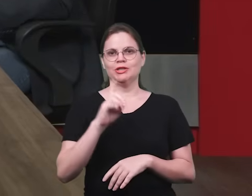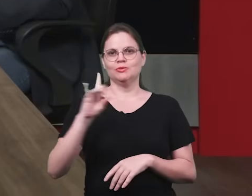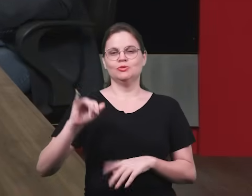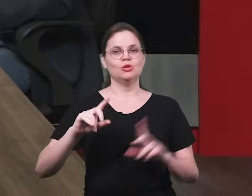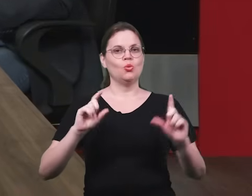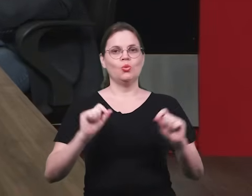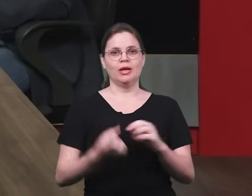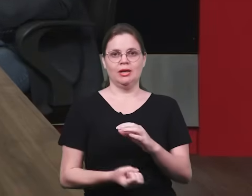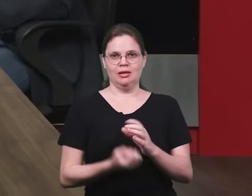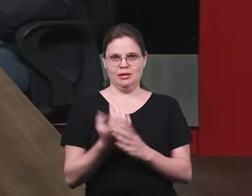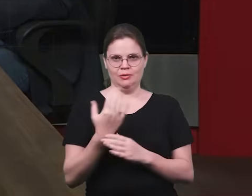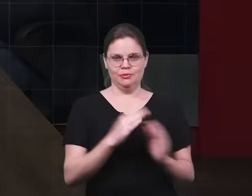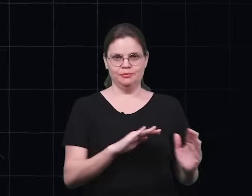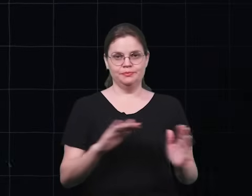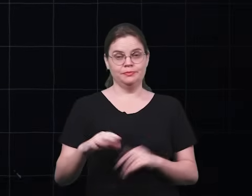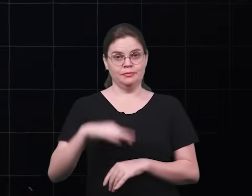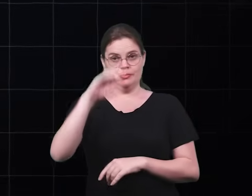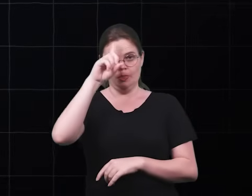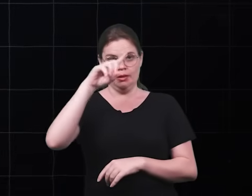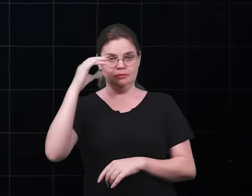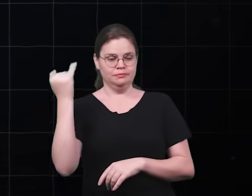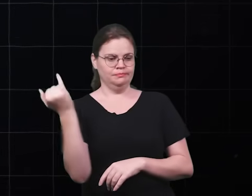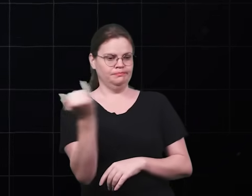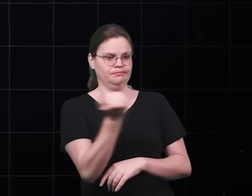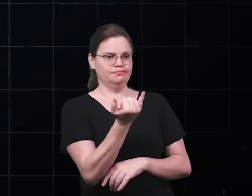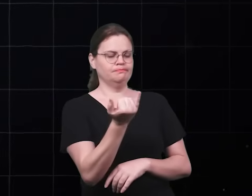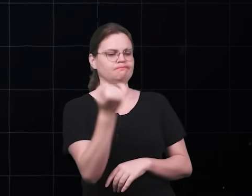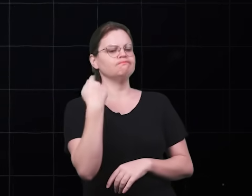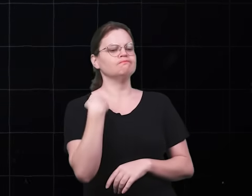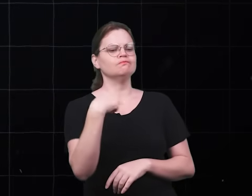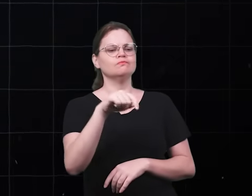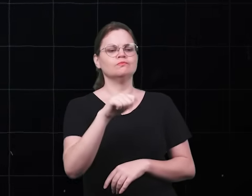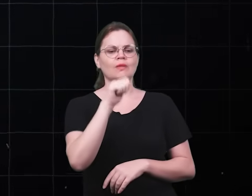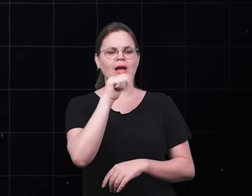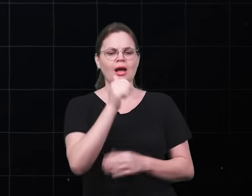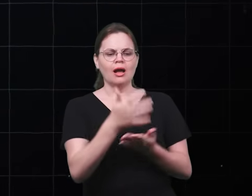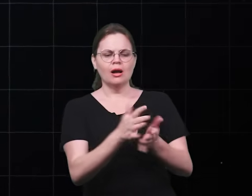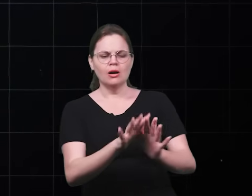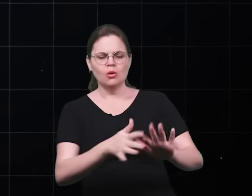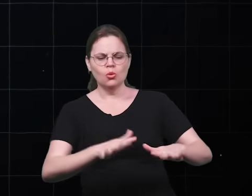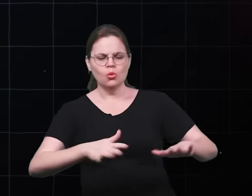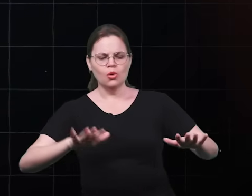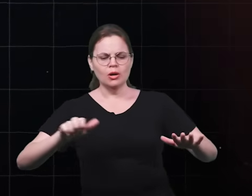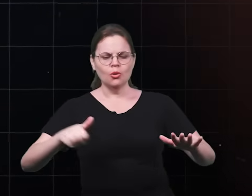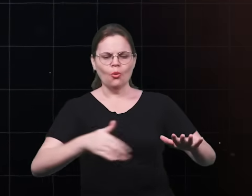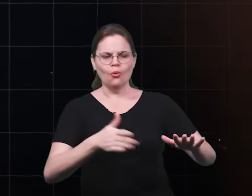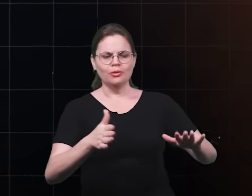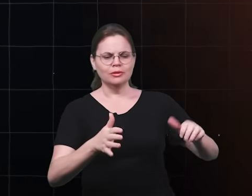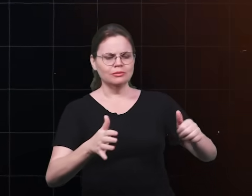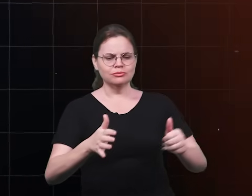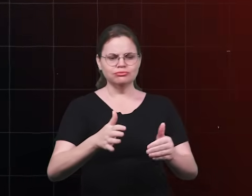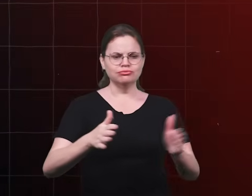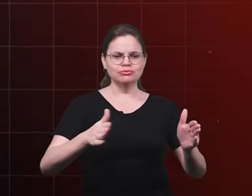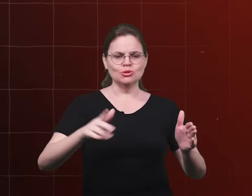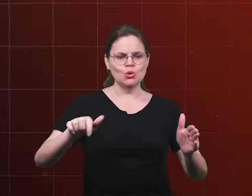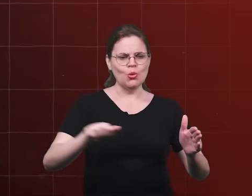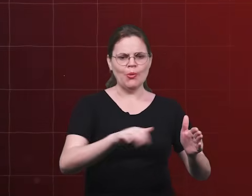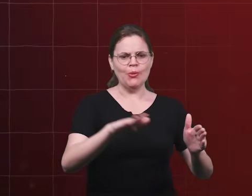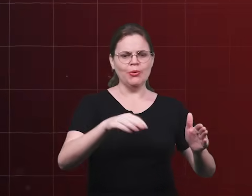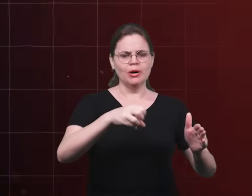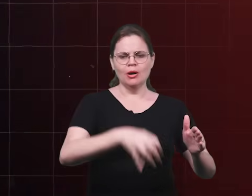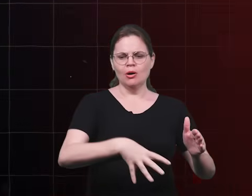que foi criado nesse dia. E disse Deus, produzam as águas abundantemente répteis de alma